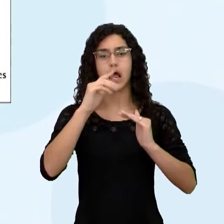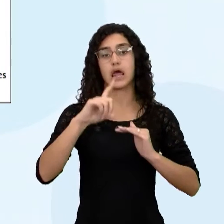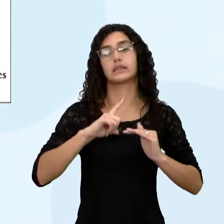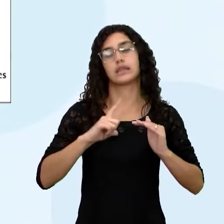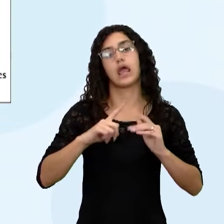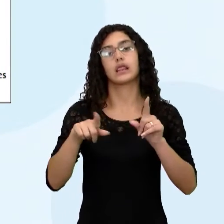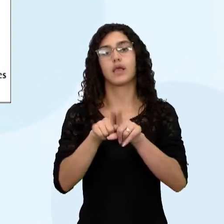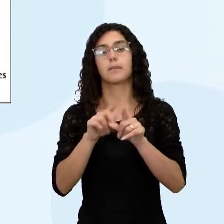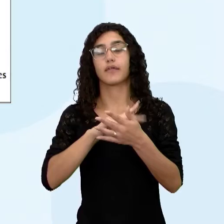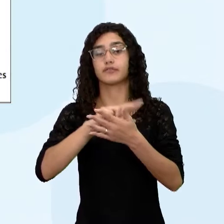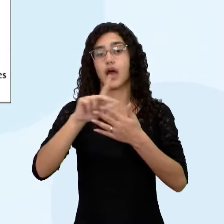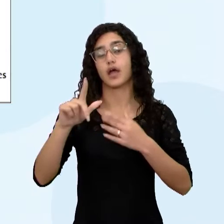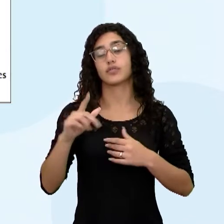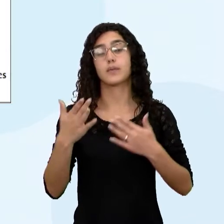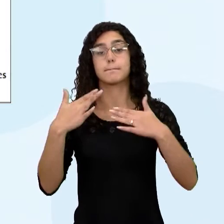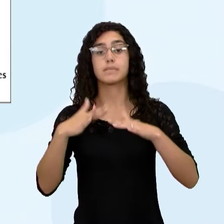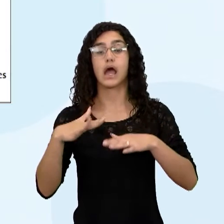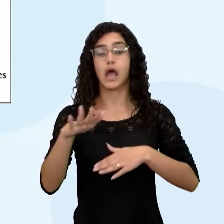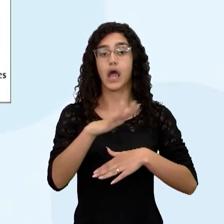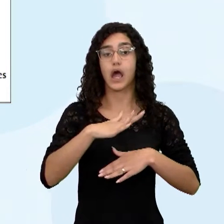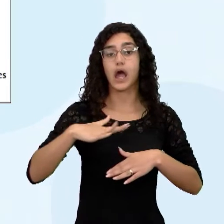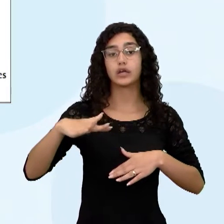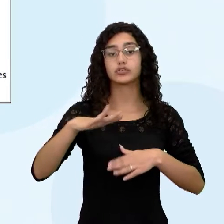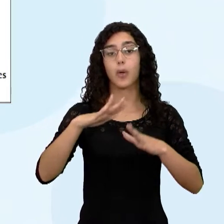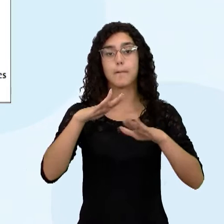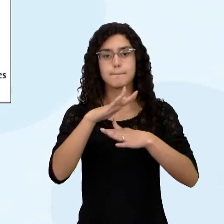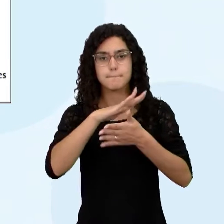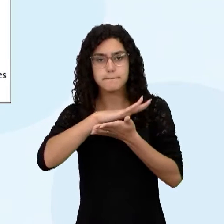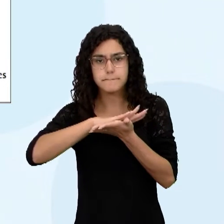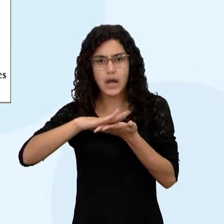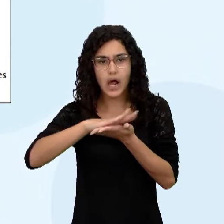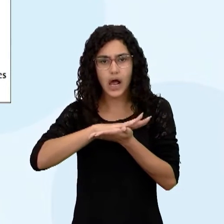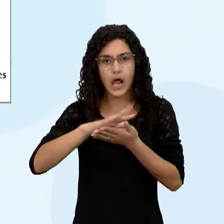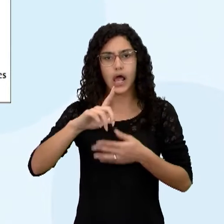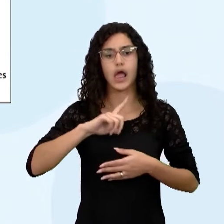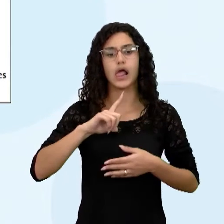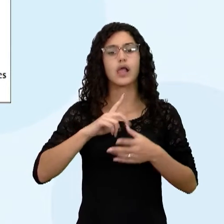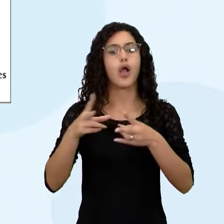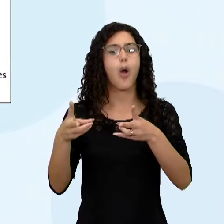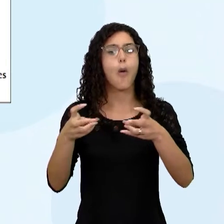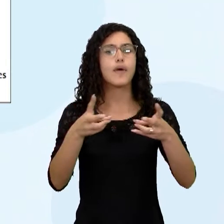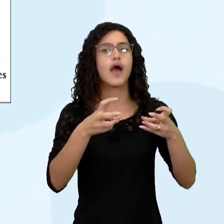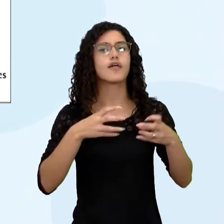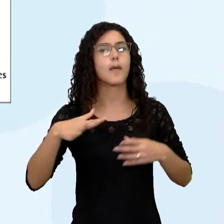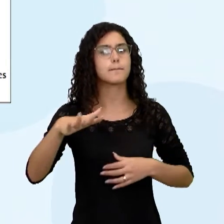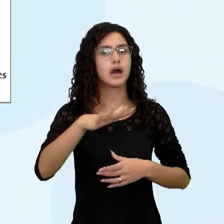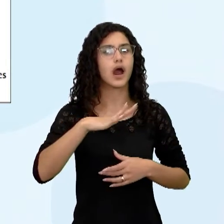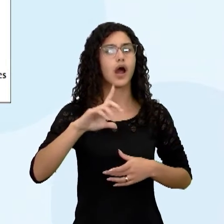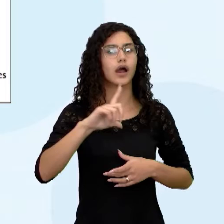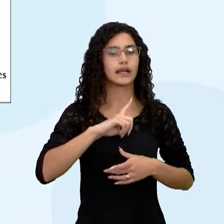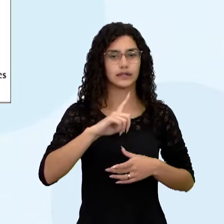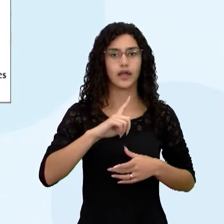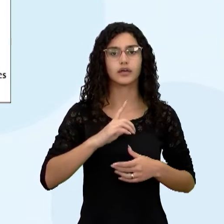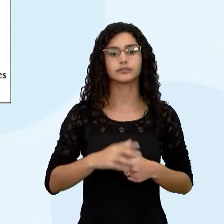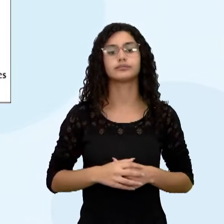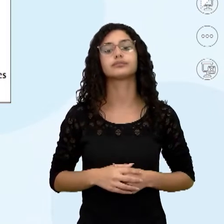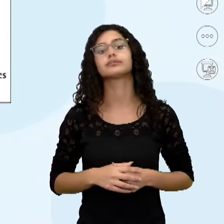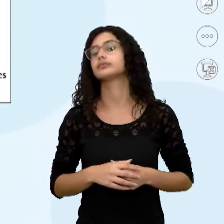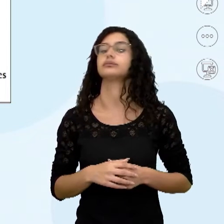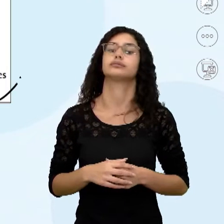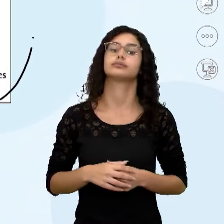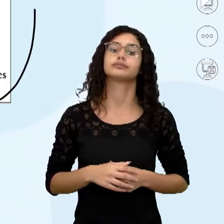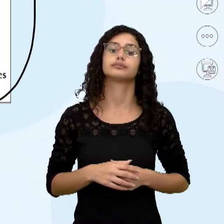outros desertos aqui. Então, umas regiões com planícies, né? Porque observando aqui pela região aqui, né?